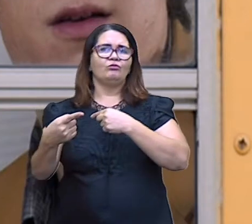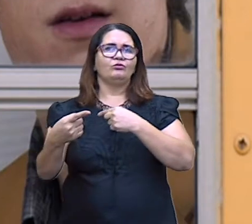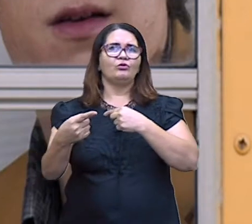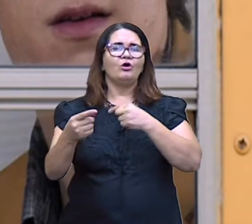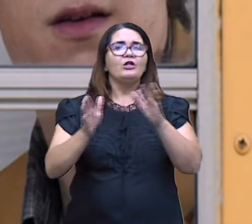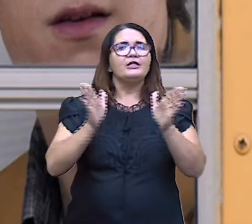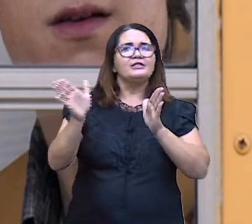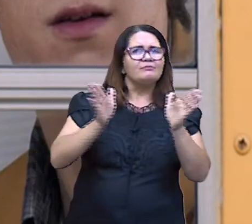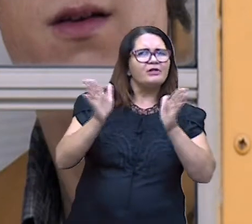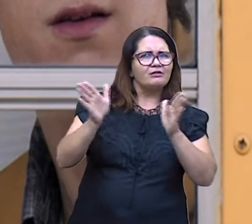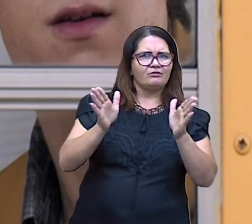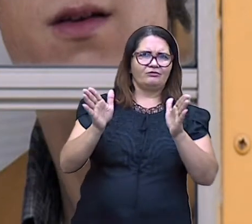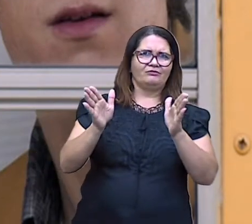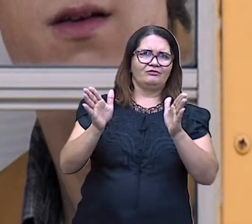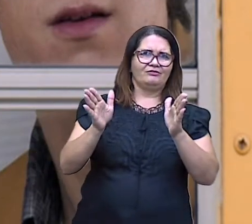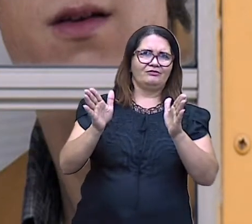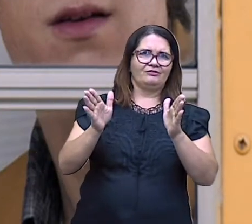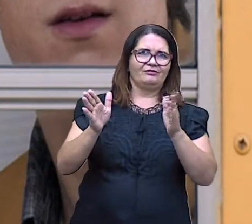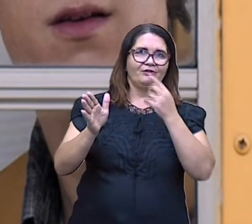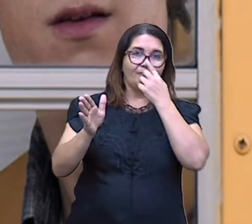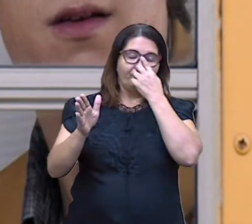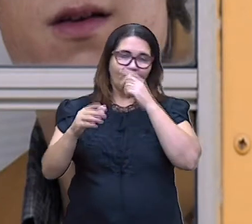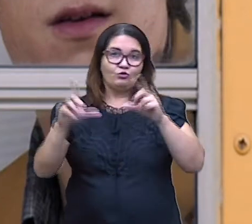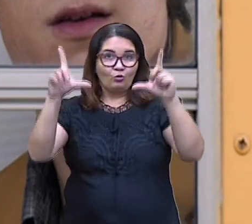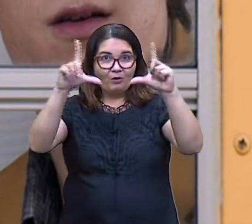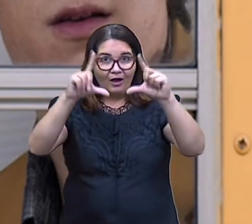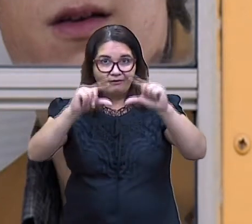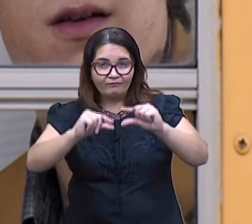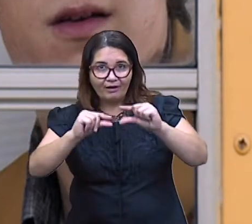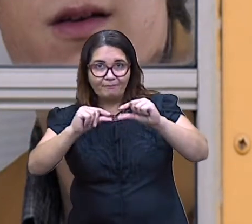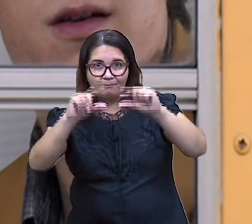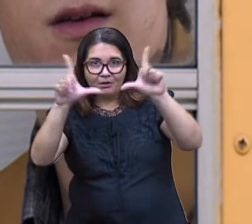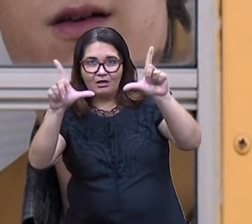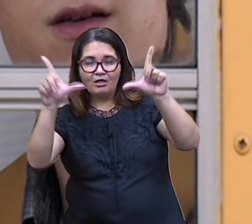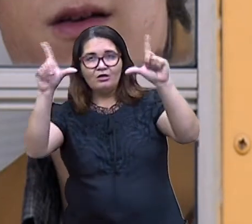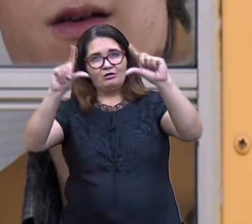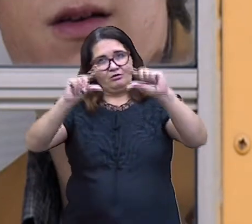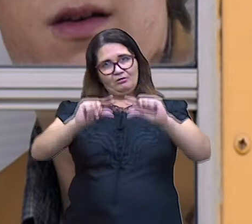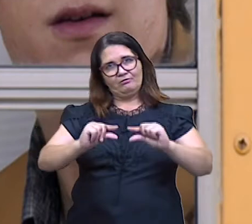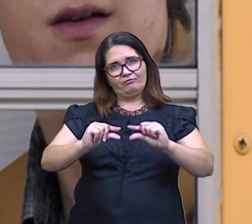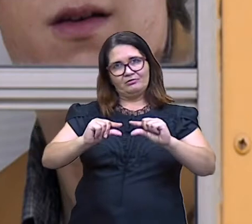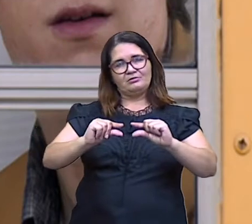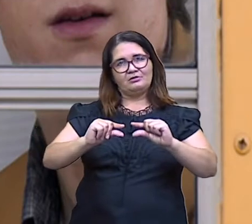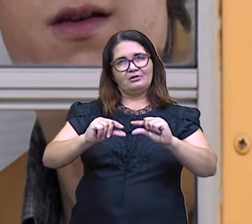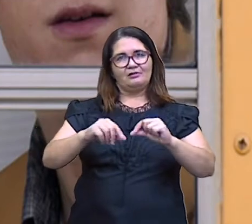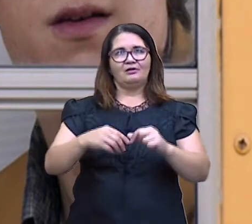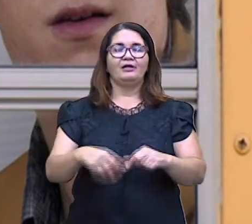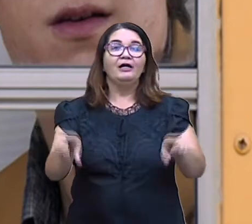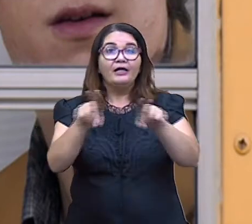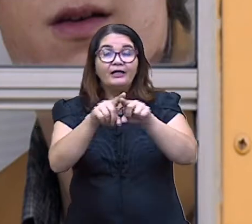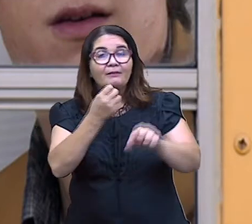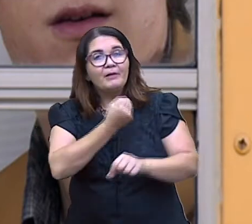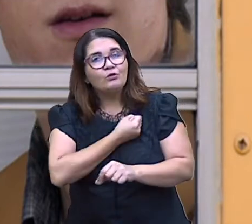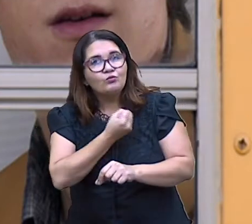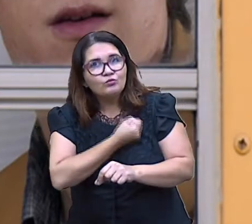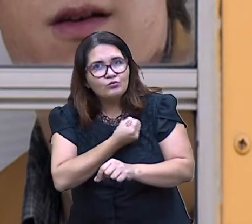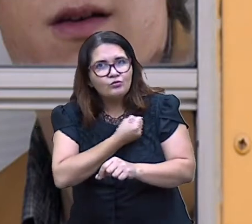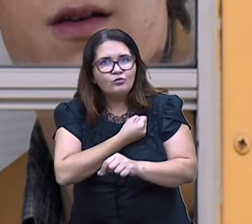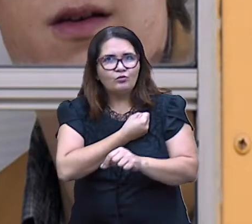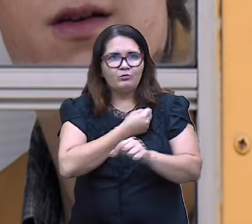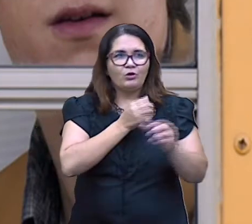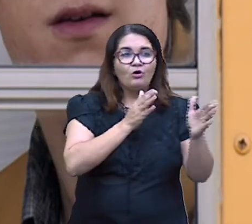também para o quê? Abrir e fechar o roteiro. Outra coisa interessante, o número da cena deve